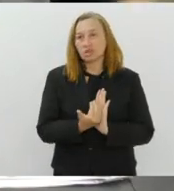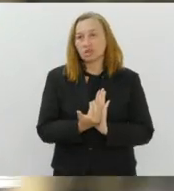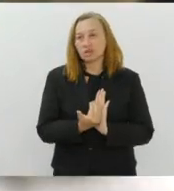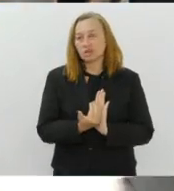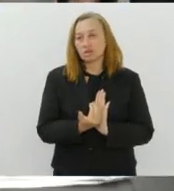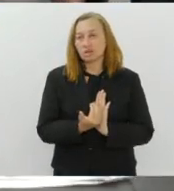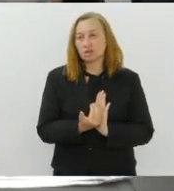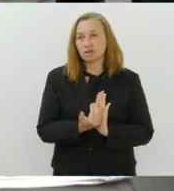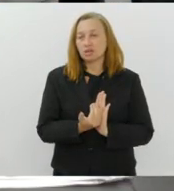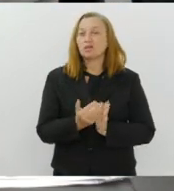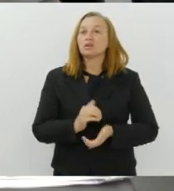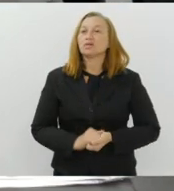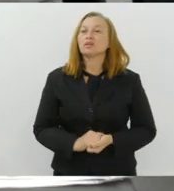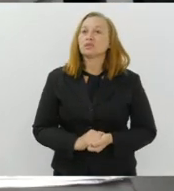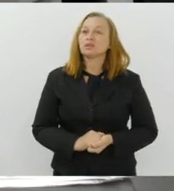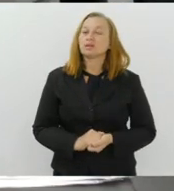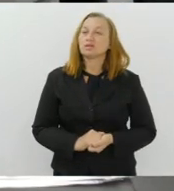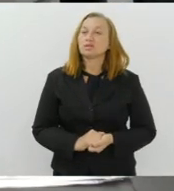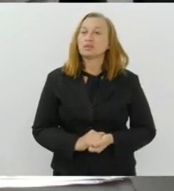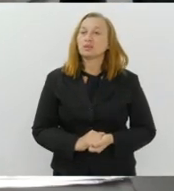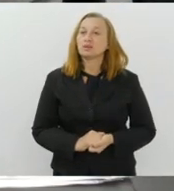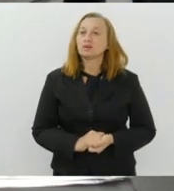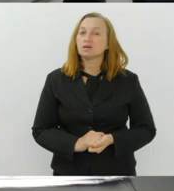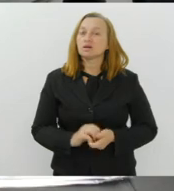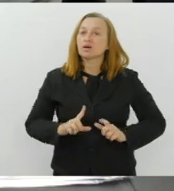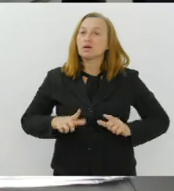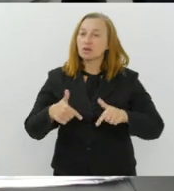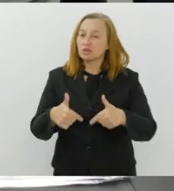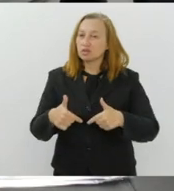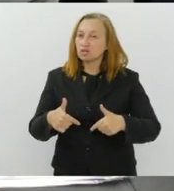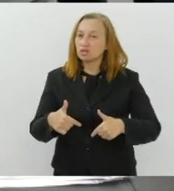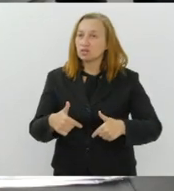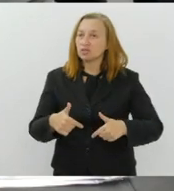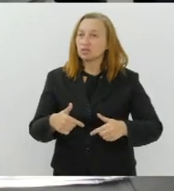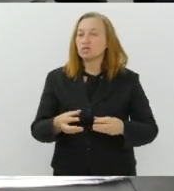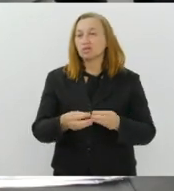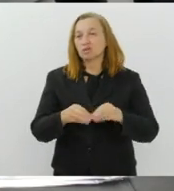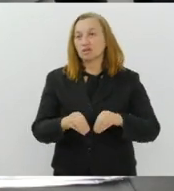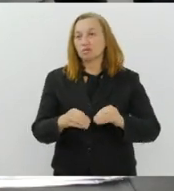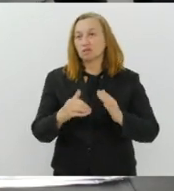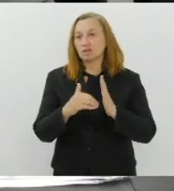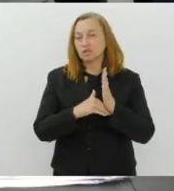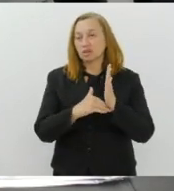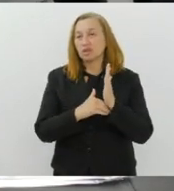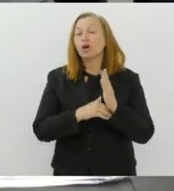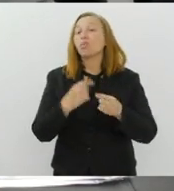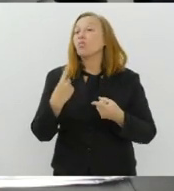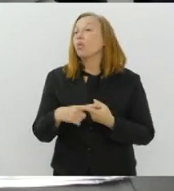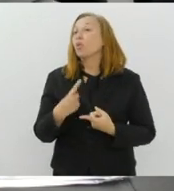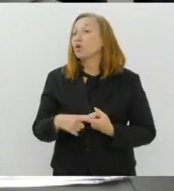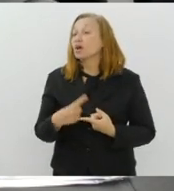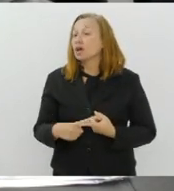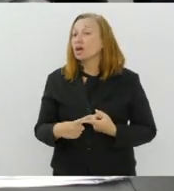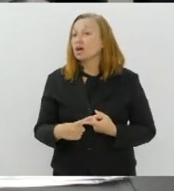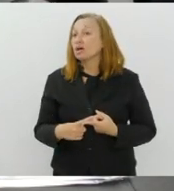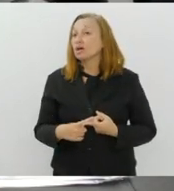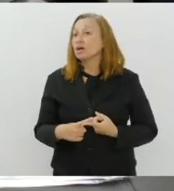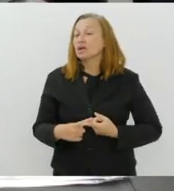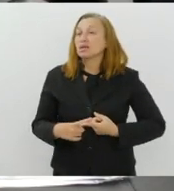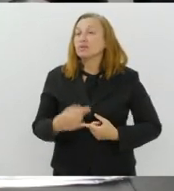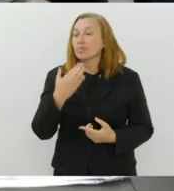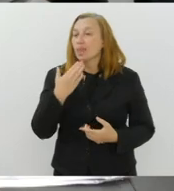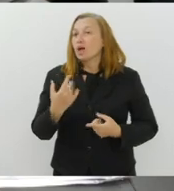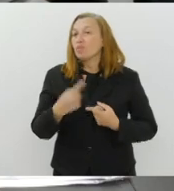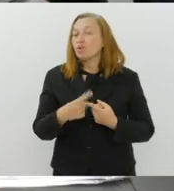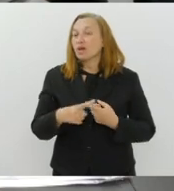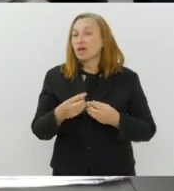efetuar a ação efetiva de quebra de sigilo. Por que esta condição? porque a quebra